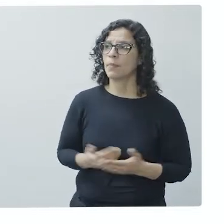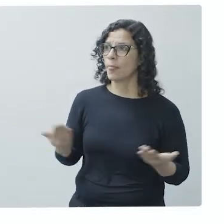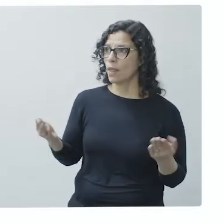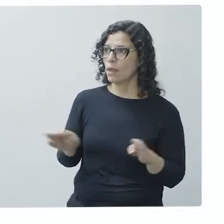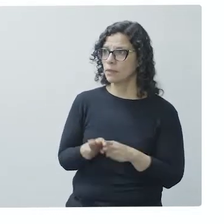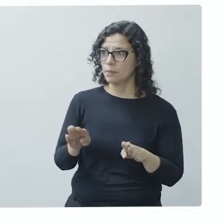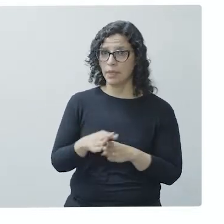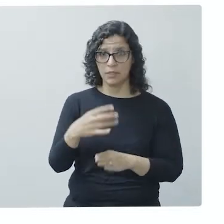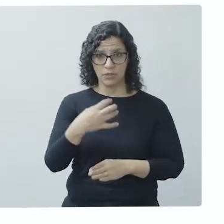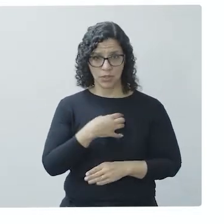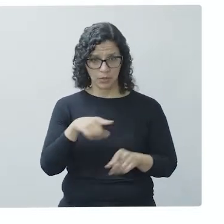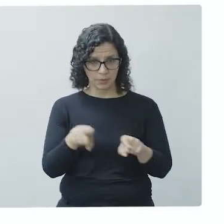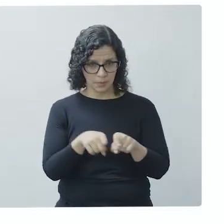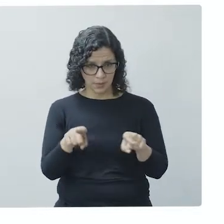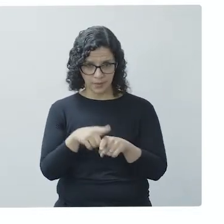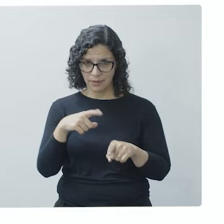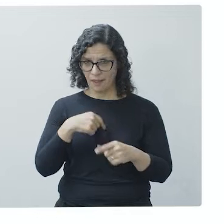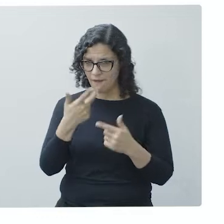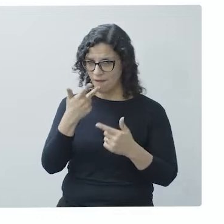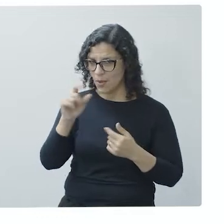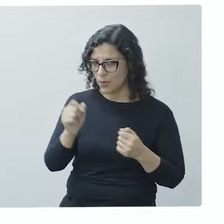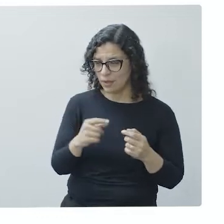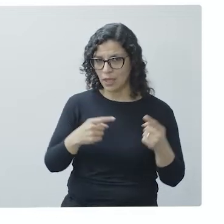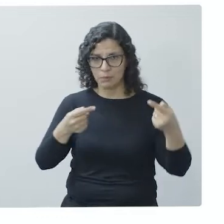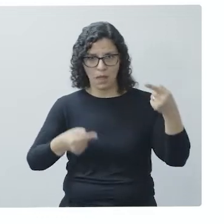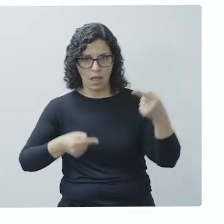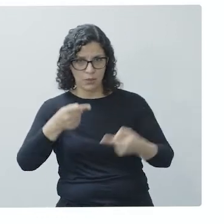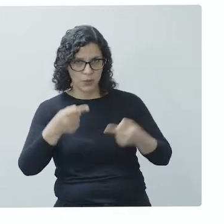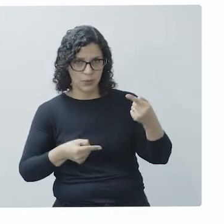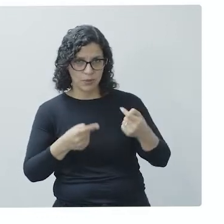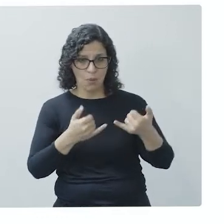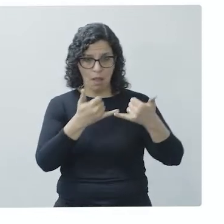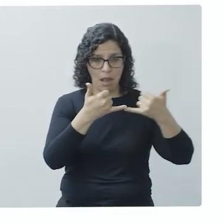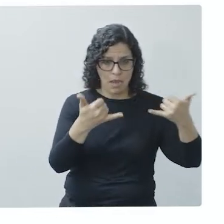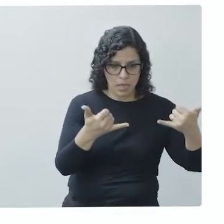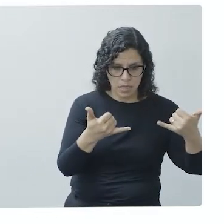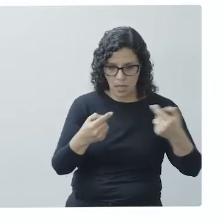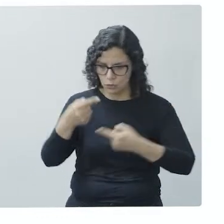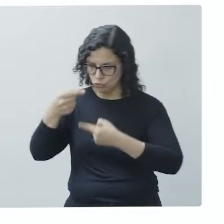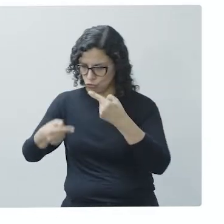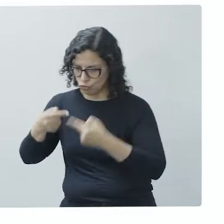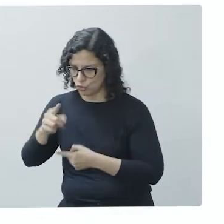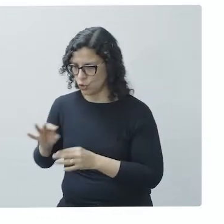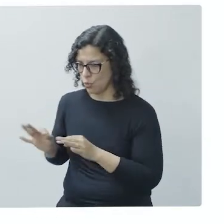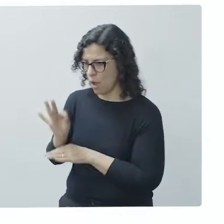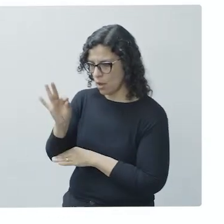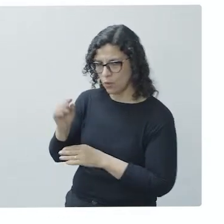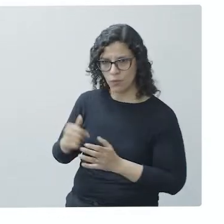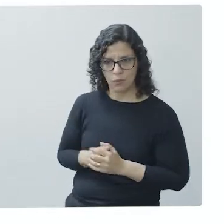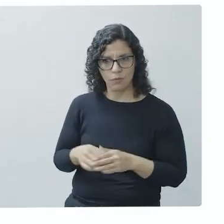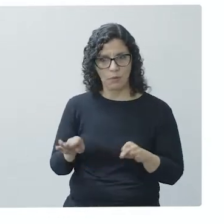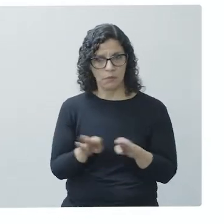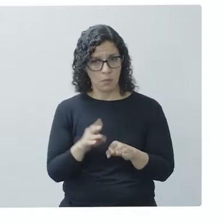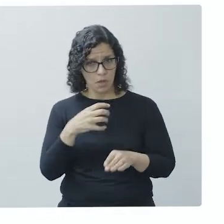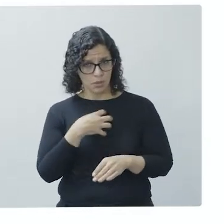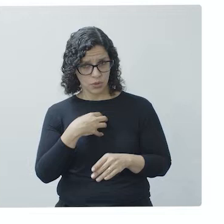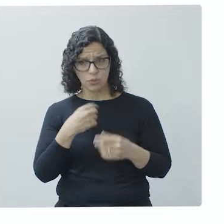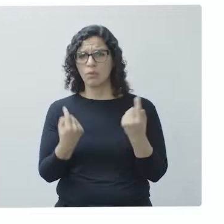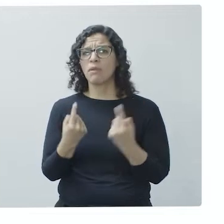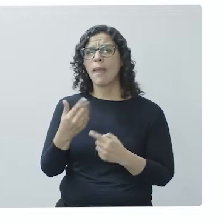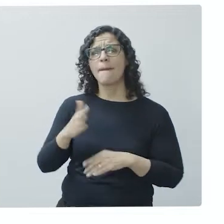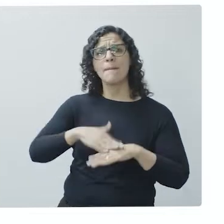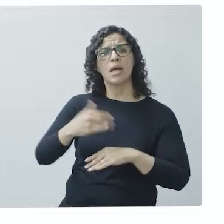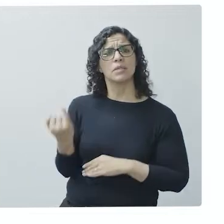nós temos, então, essa pequena discussão entre a linha e a agulha, essa pequena discussão ali de quem é